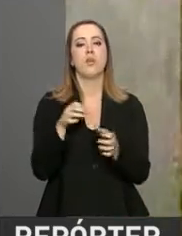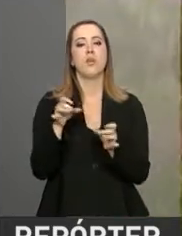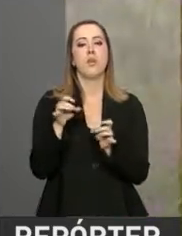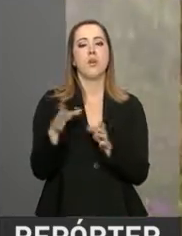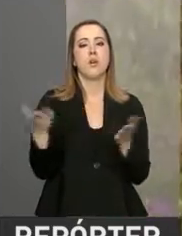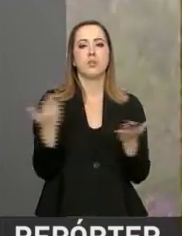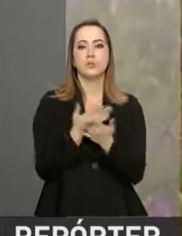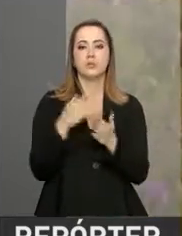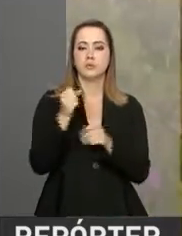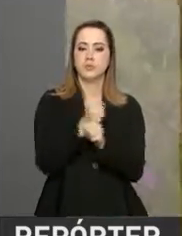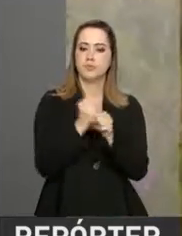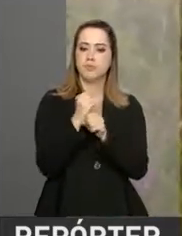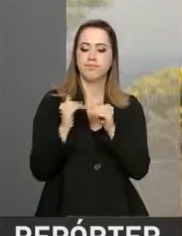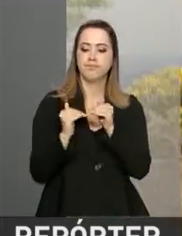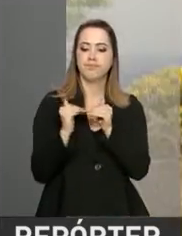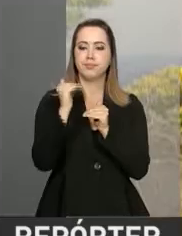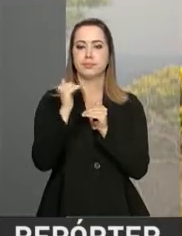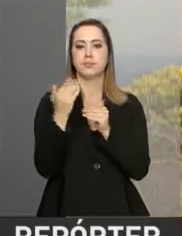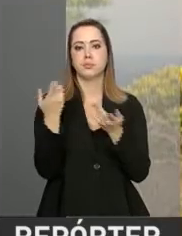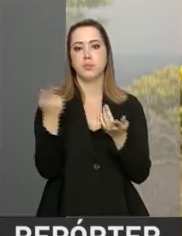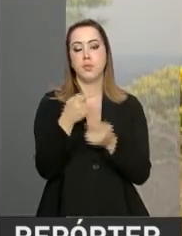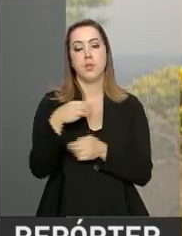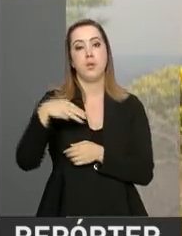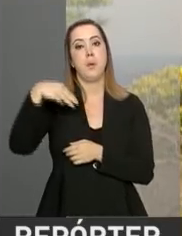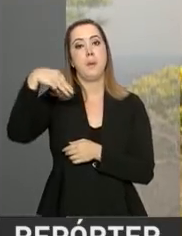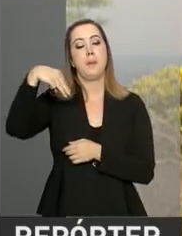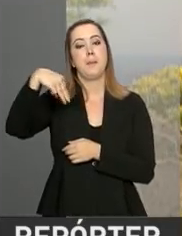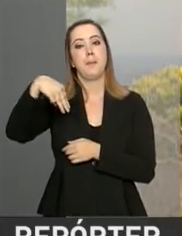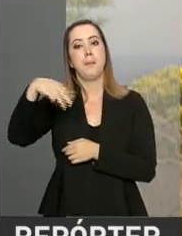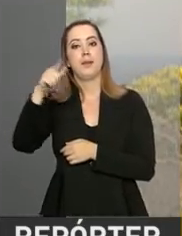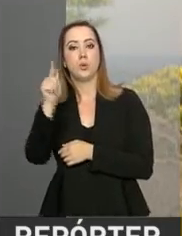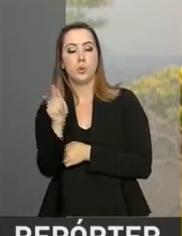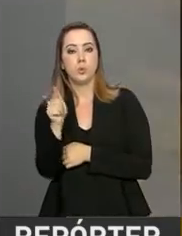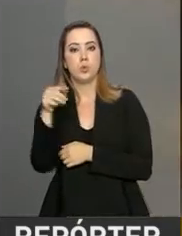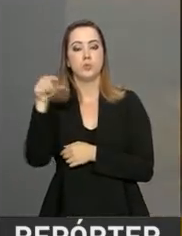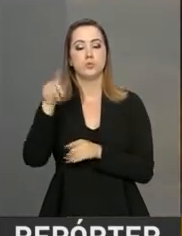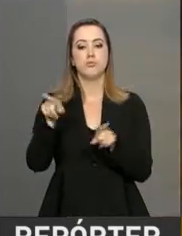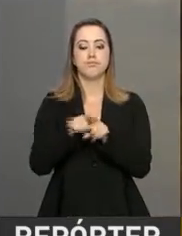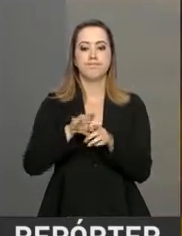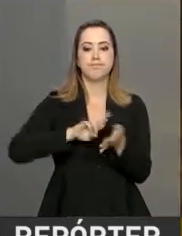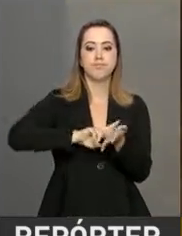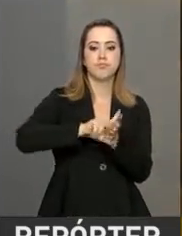ano acima da média histórica. Mato Grosso é o estado com mais focos no país,